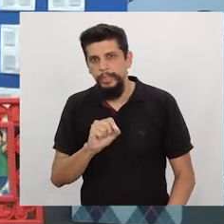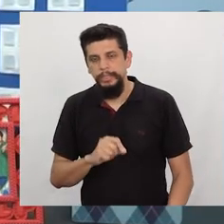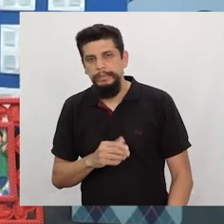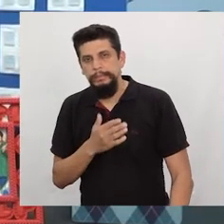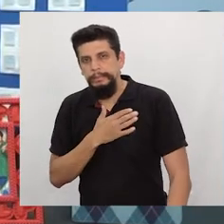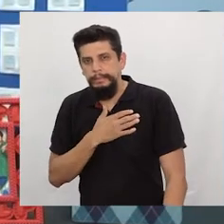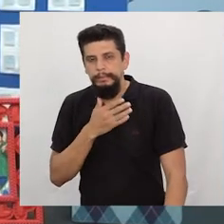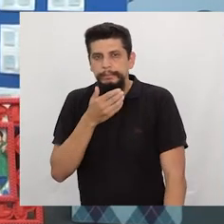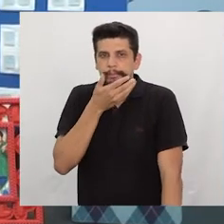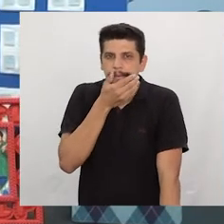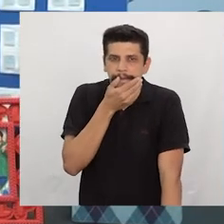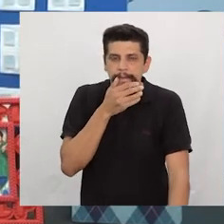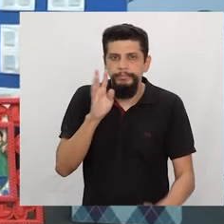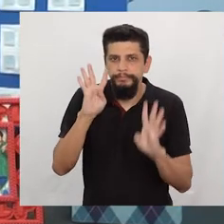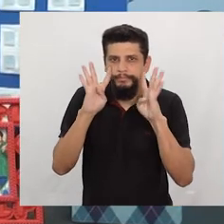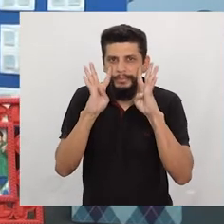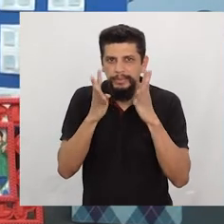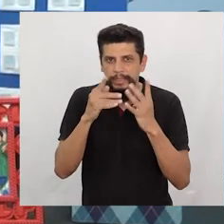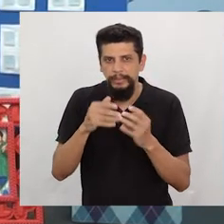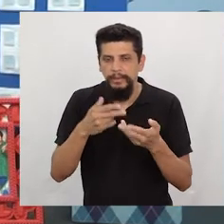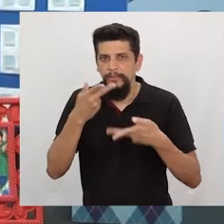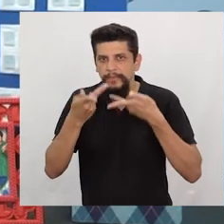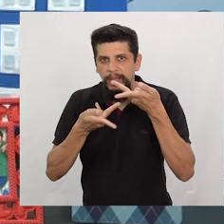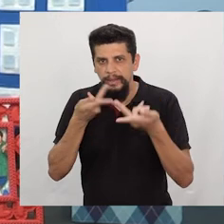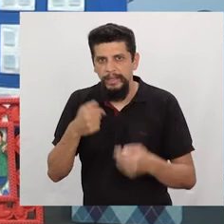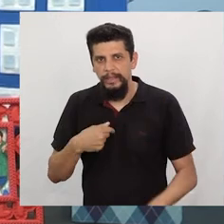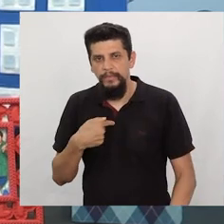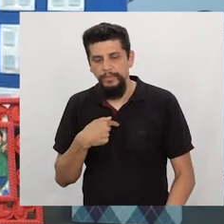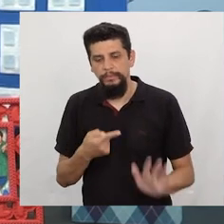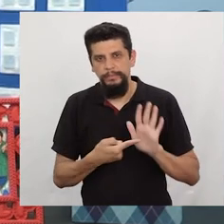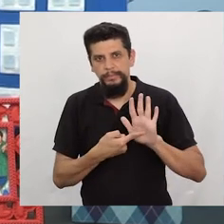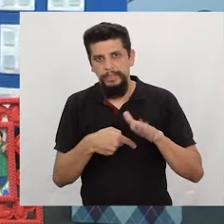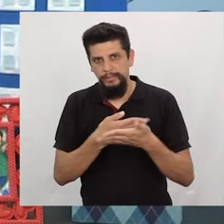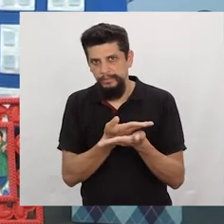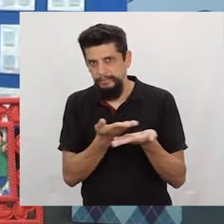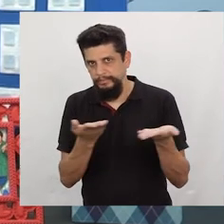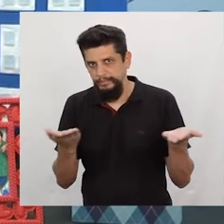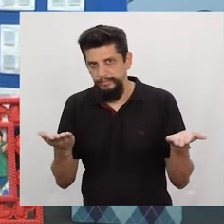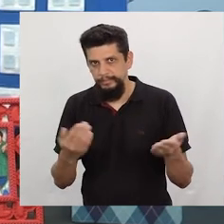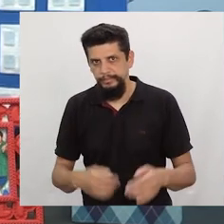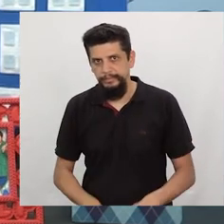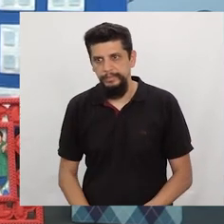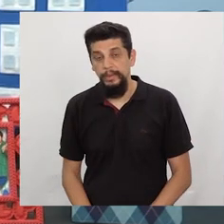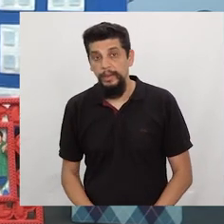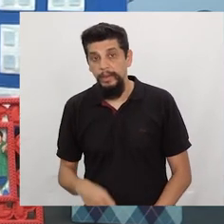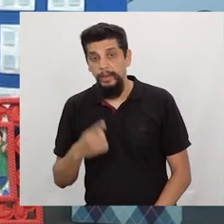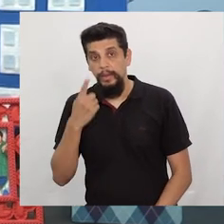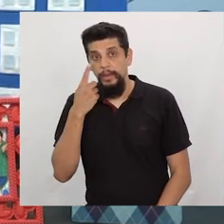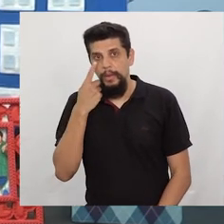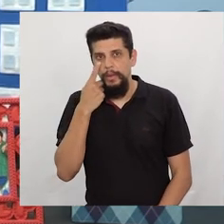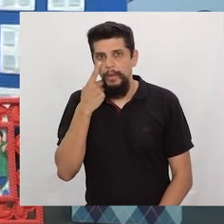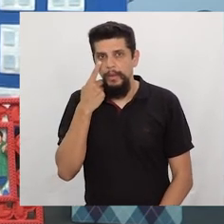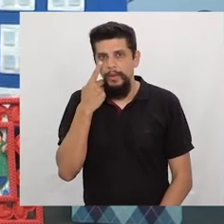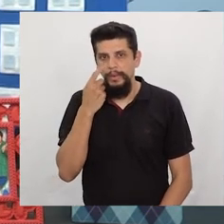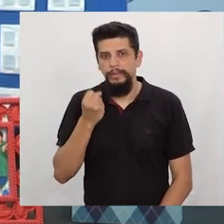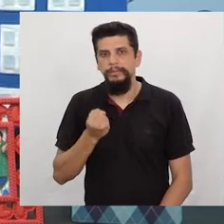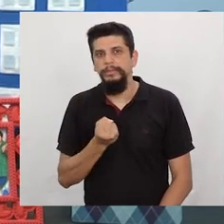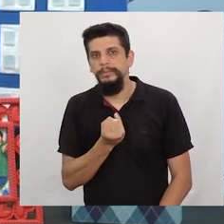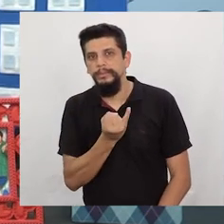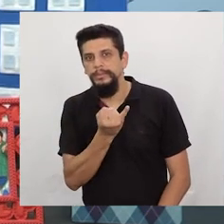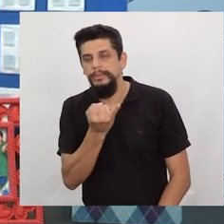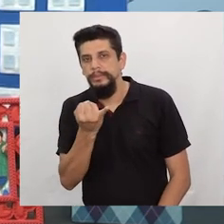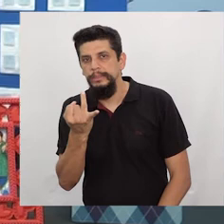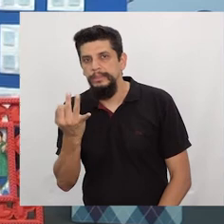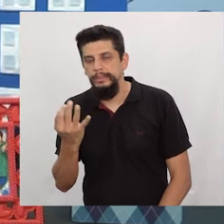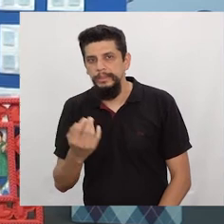é que chama a atenção de vocês nesta fala? Vou até destacar aqui para vocês. Olha